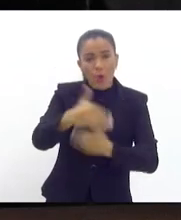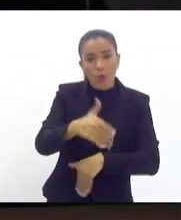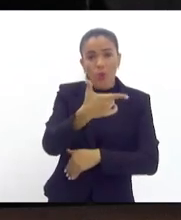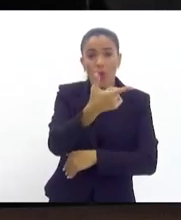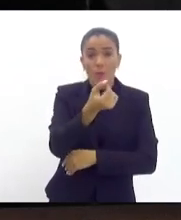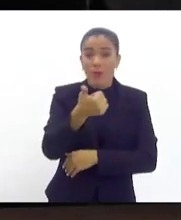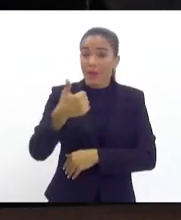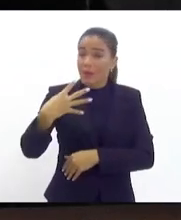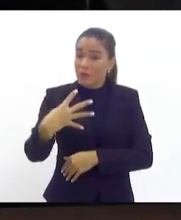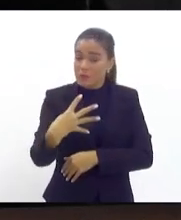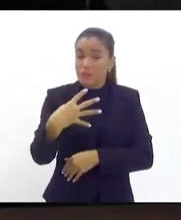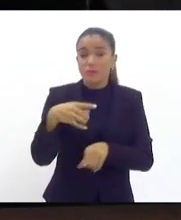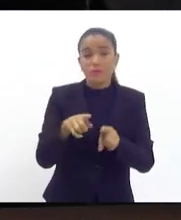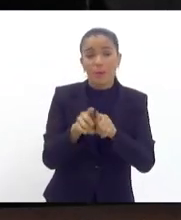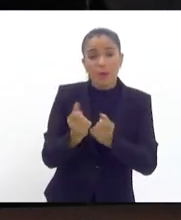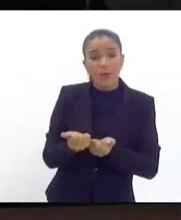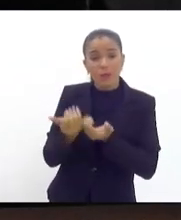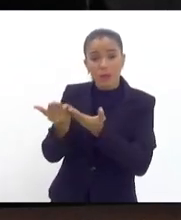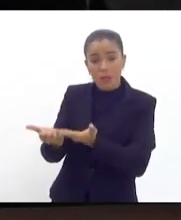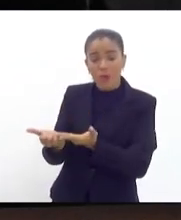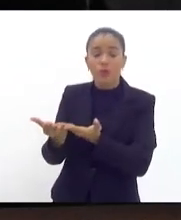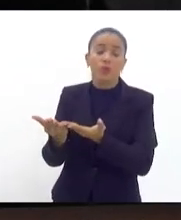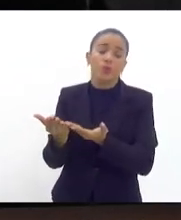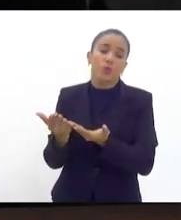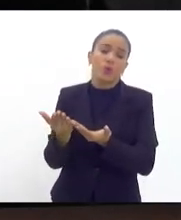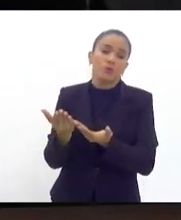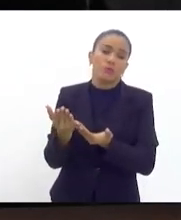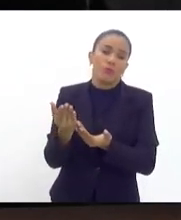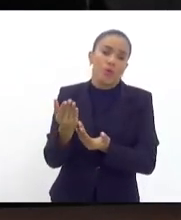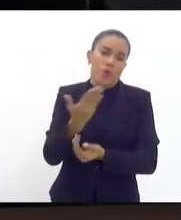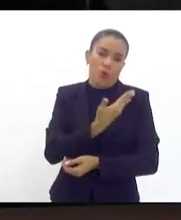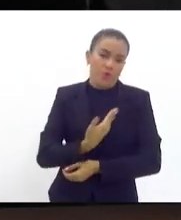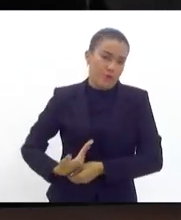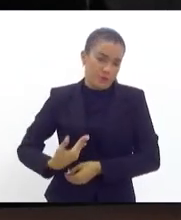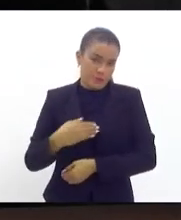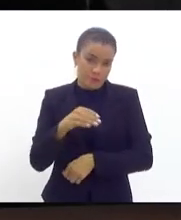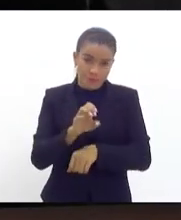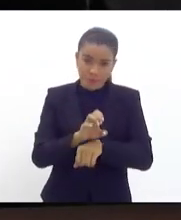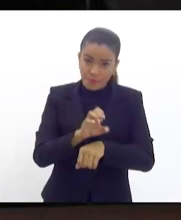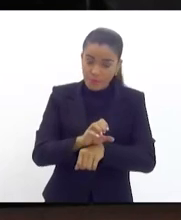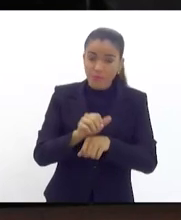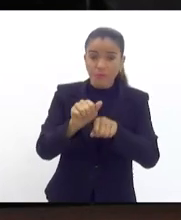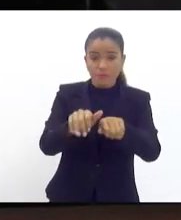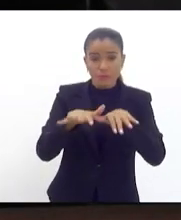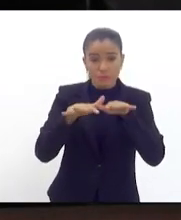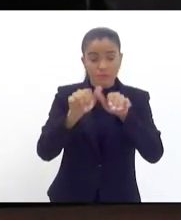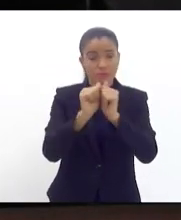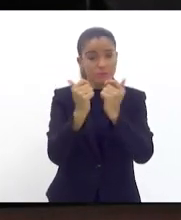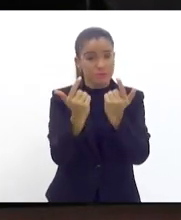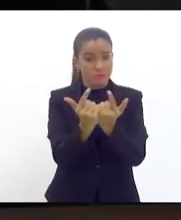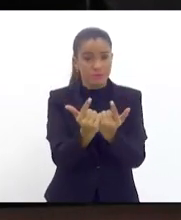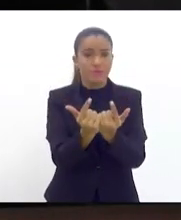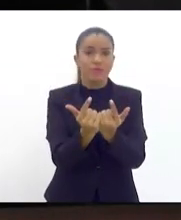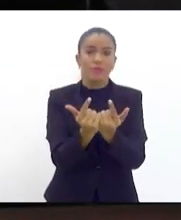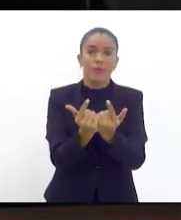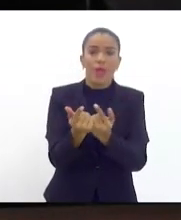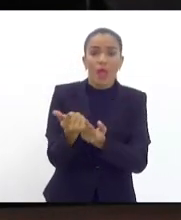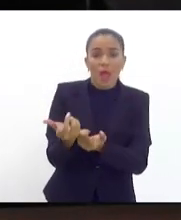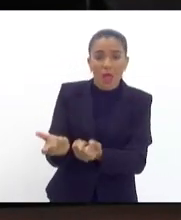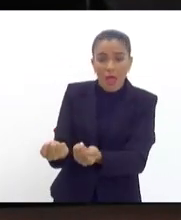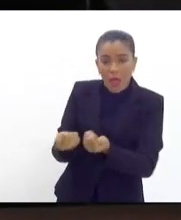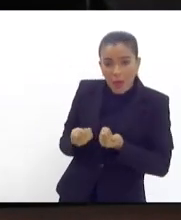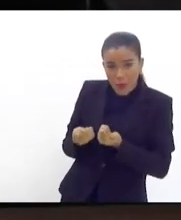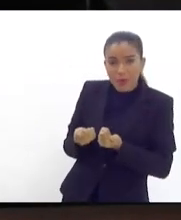fez uma doação é para outros gente do Governo do Estado e ou seja o que a Assembleia Legislativa economiza